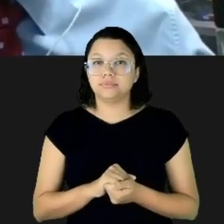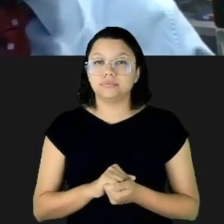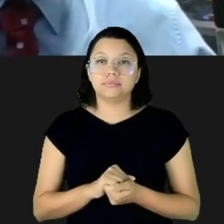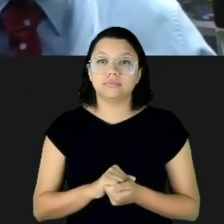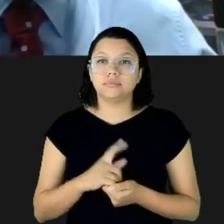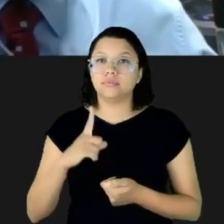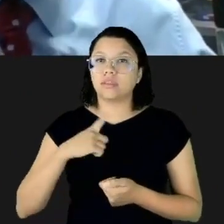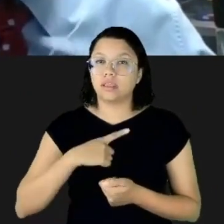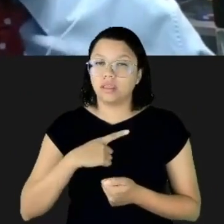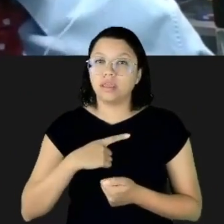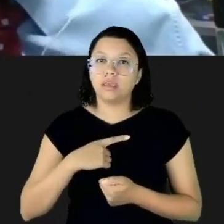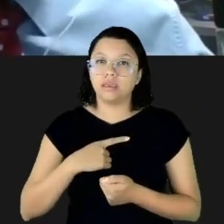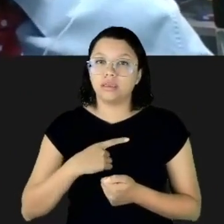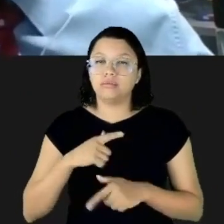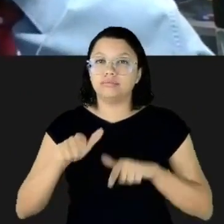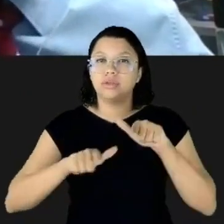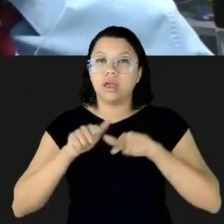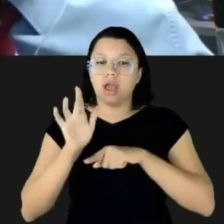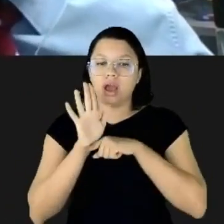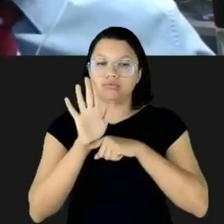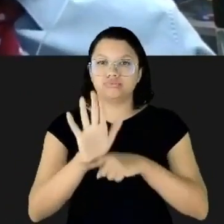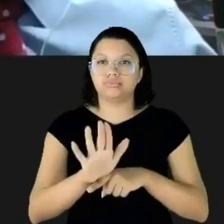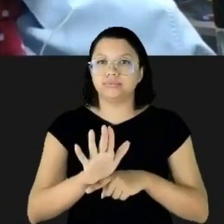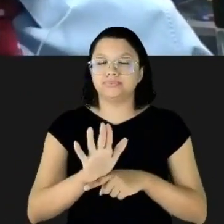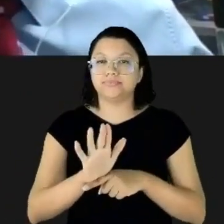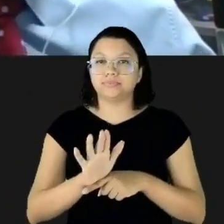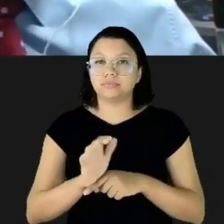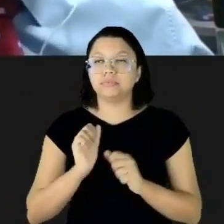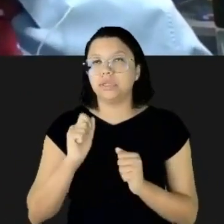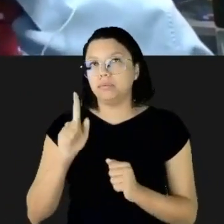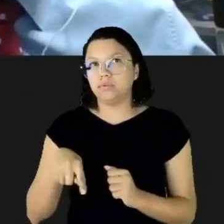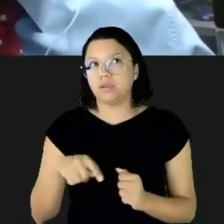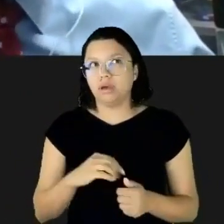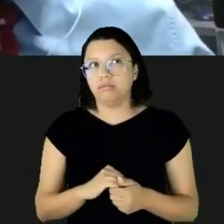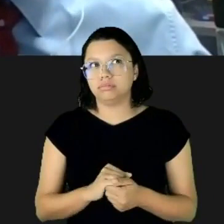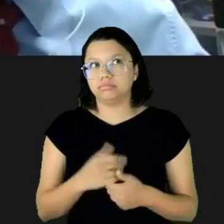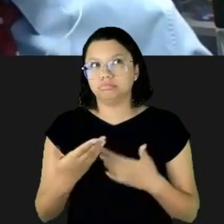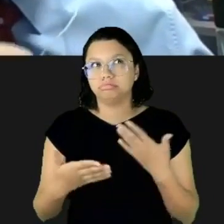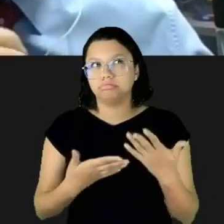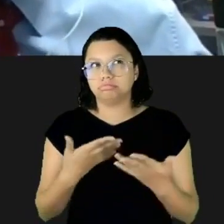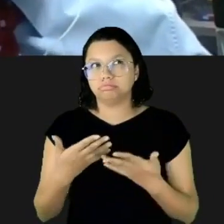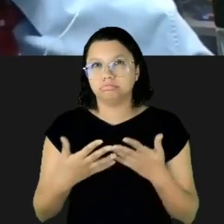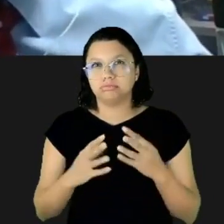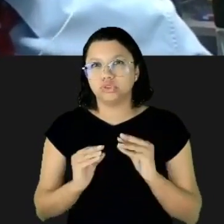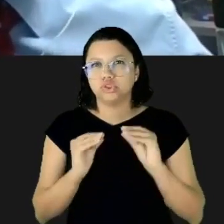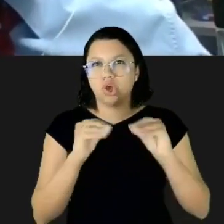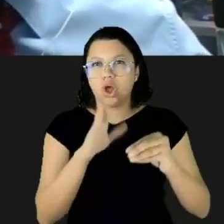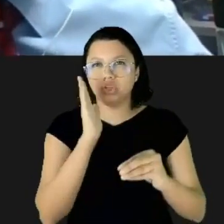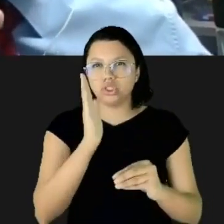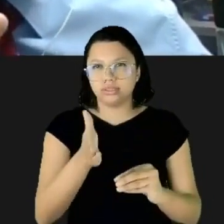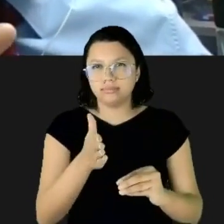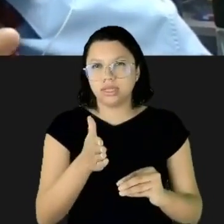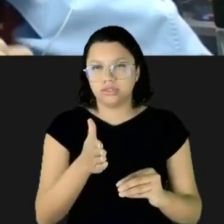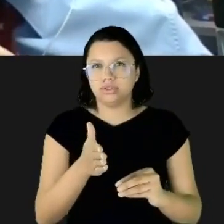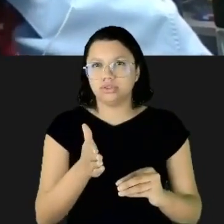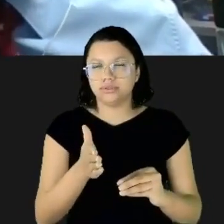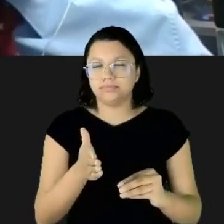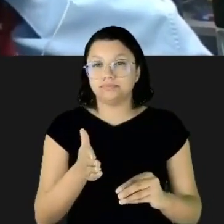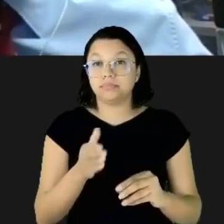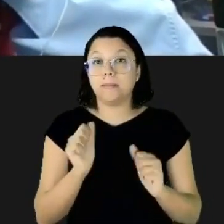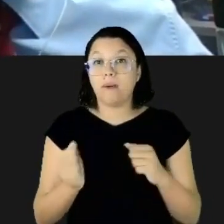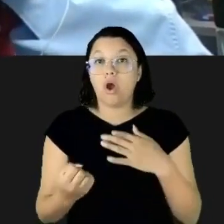uma uma função de te auxiliar e ela pode ser jogada diretamente pelo editor